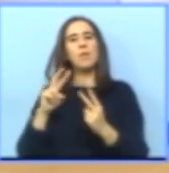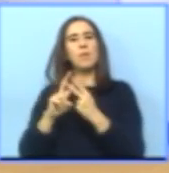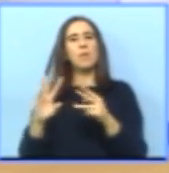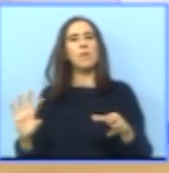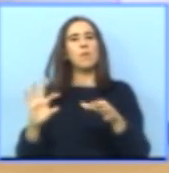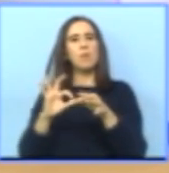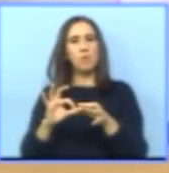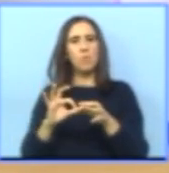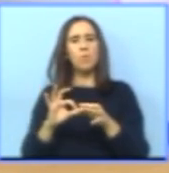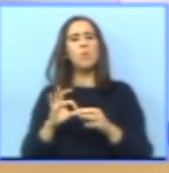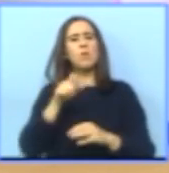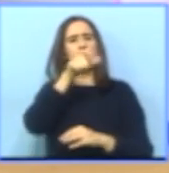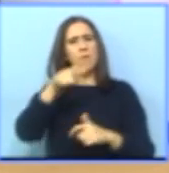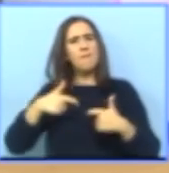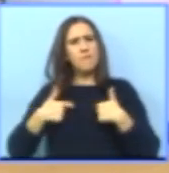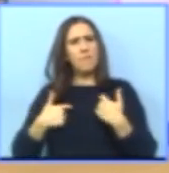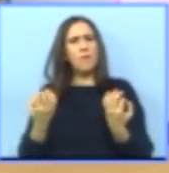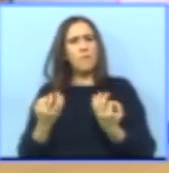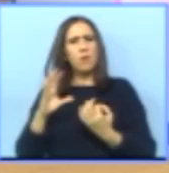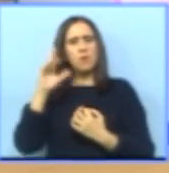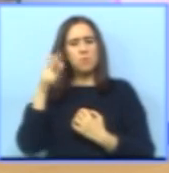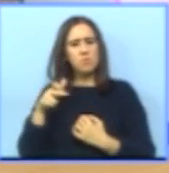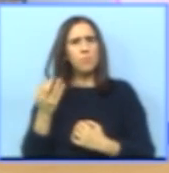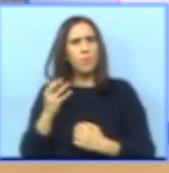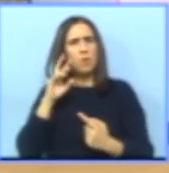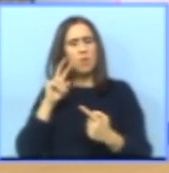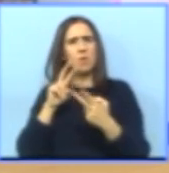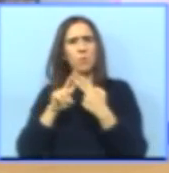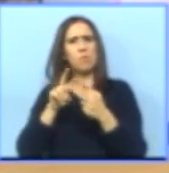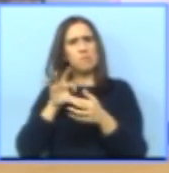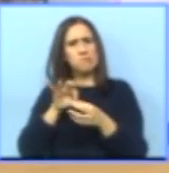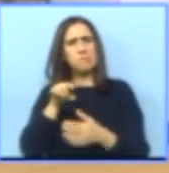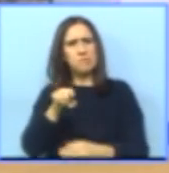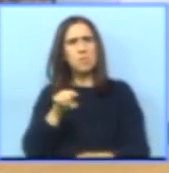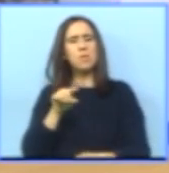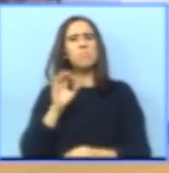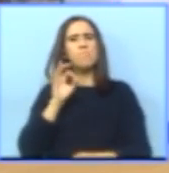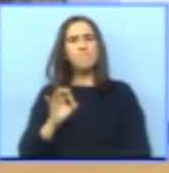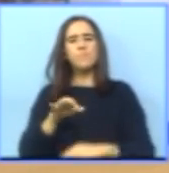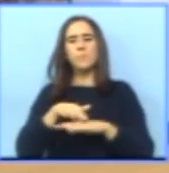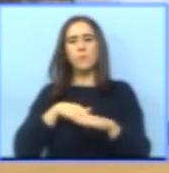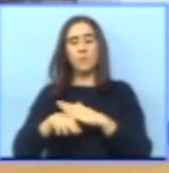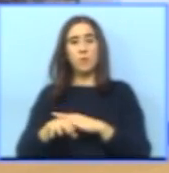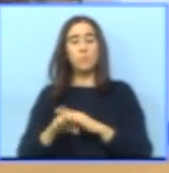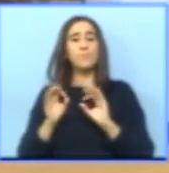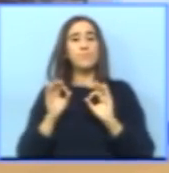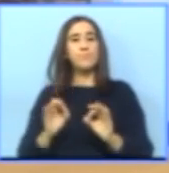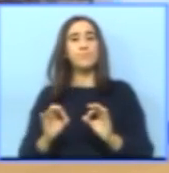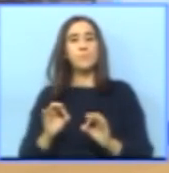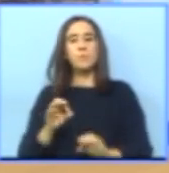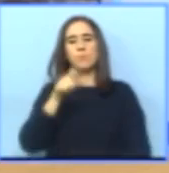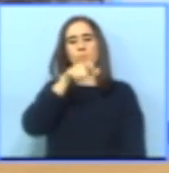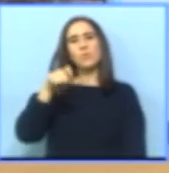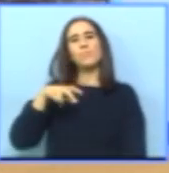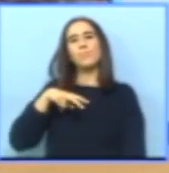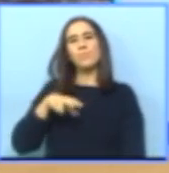teve protagonistas. Esse encontro teve acontecimentos. Esse encontro, enfim, foi feito em grande medida por